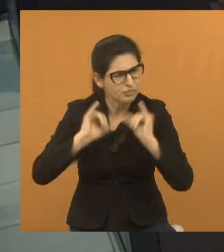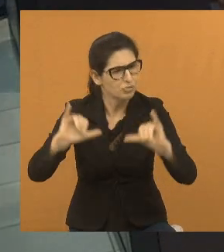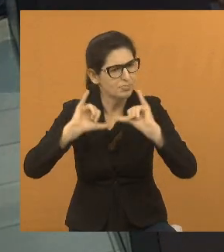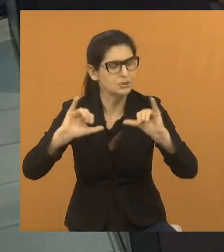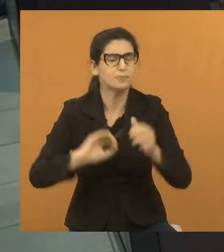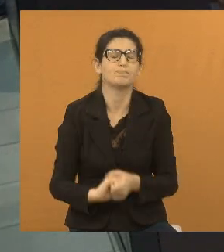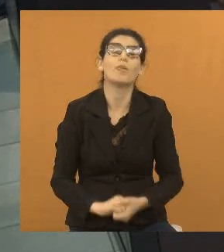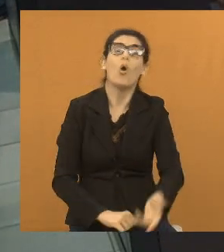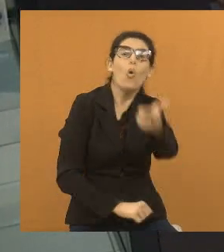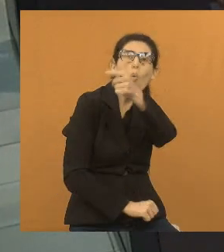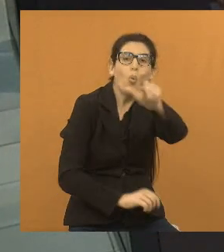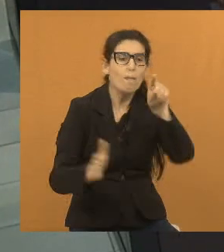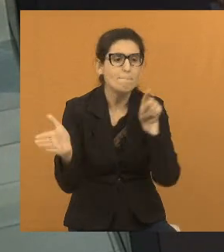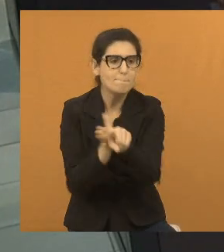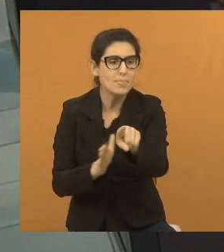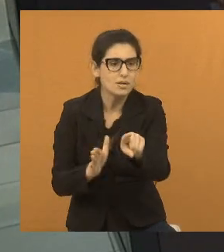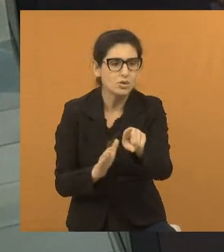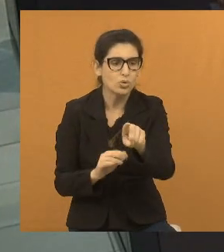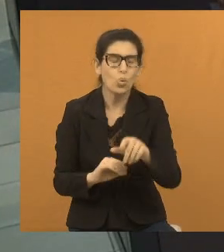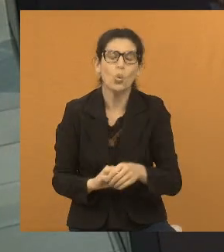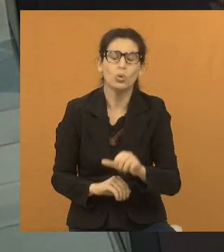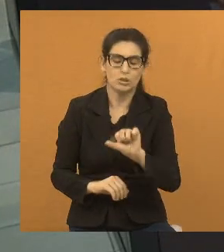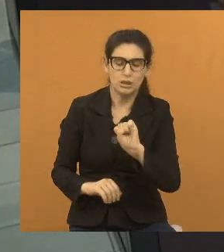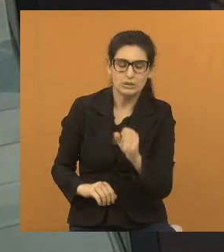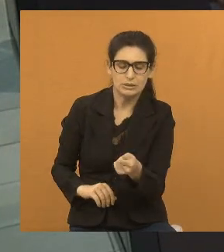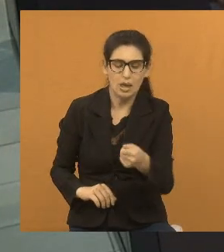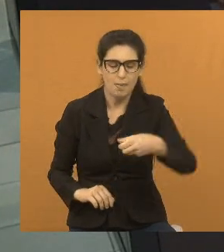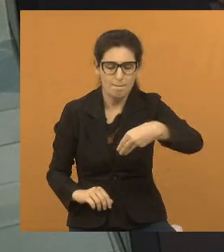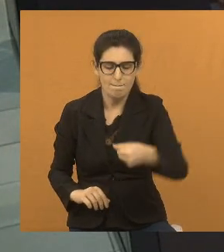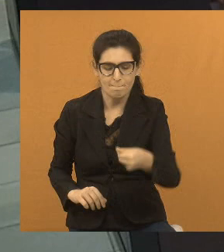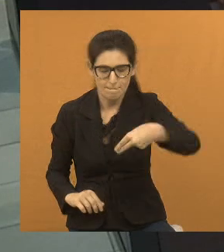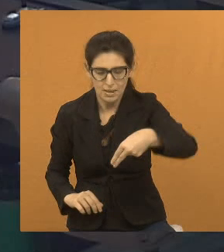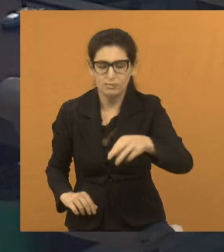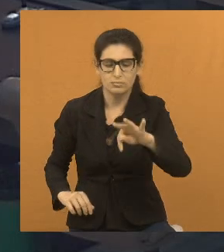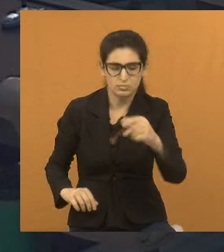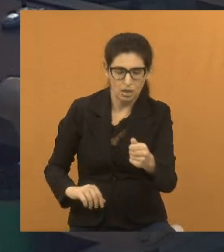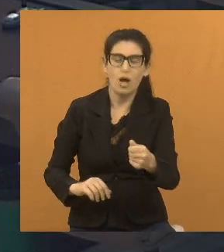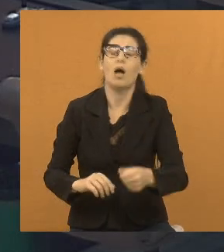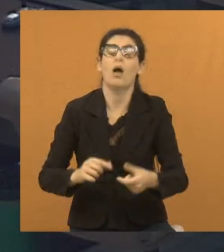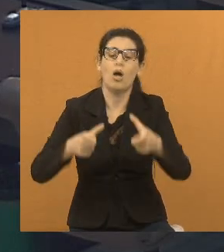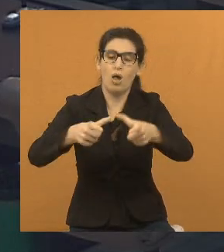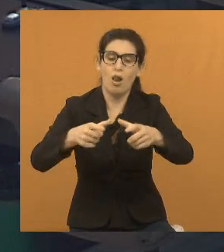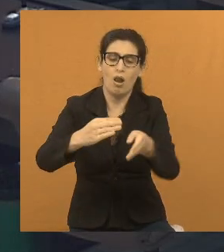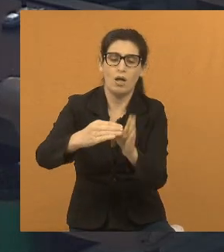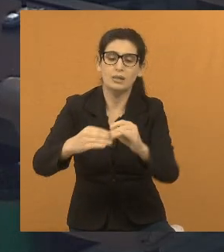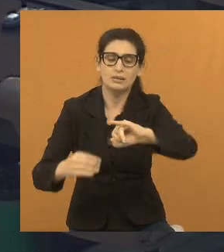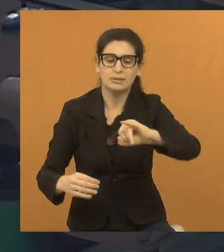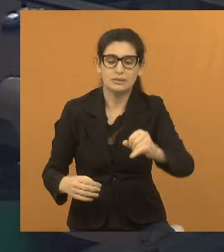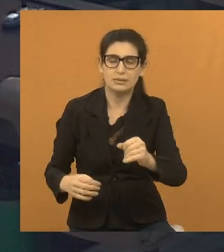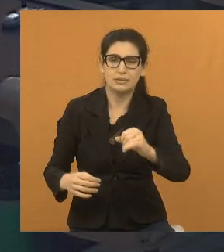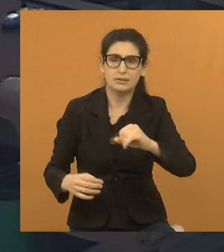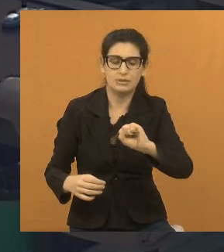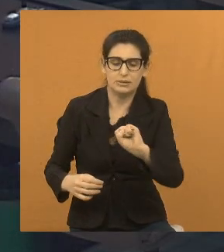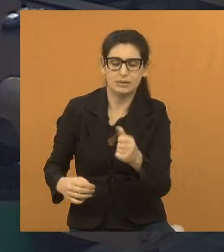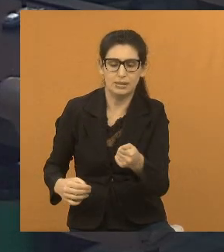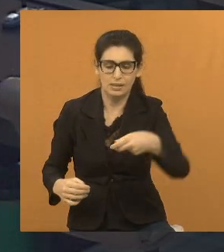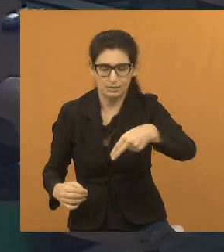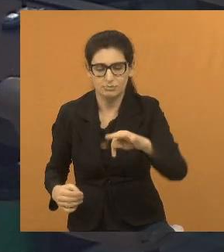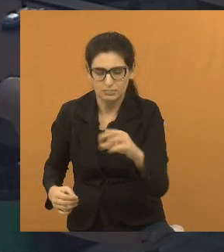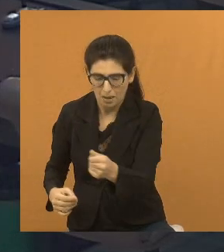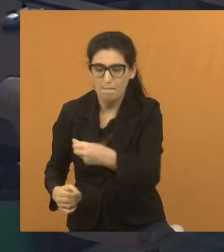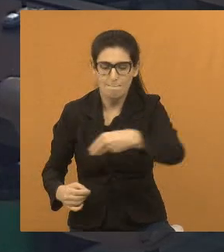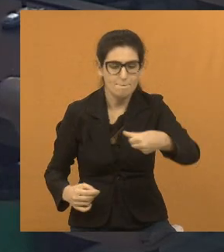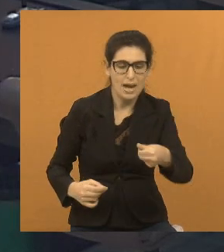A próxima pergunta é da Samanta Cristina, ela do Jardim Santa Maria. E a pergunta vai